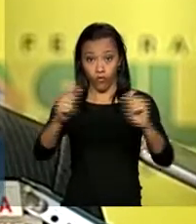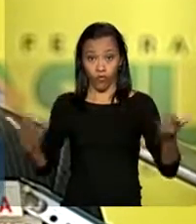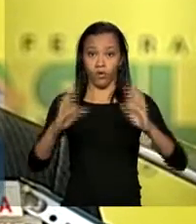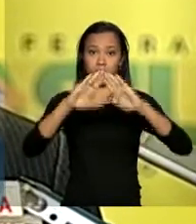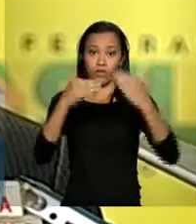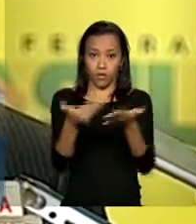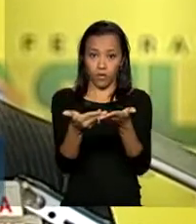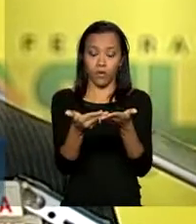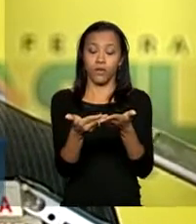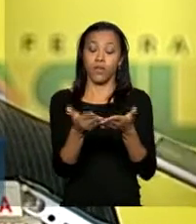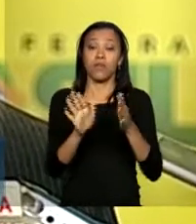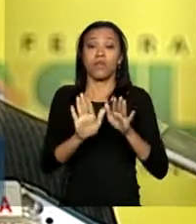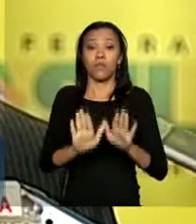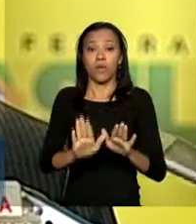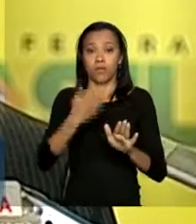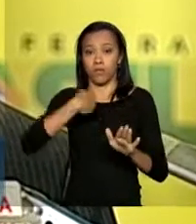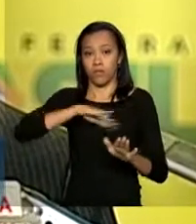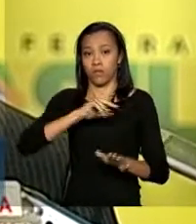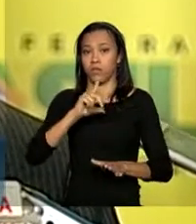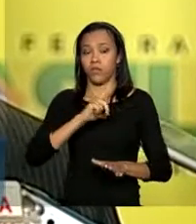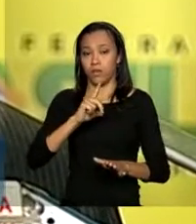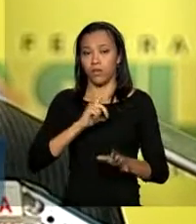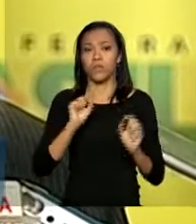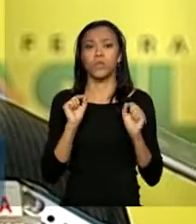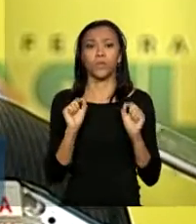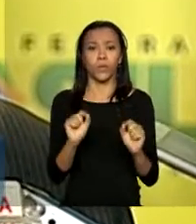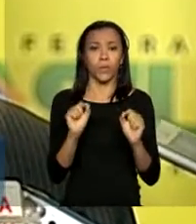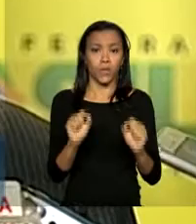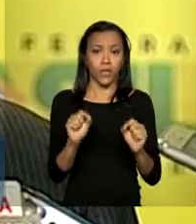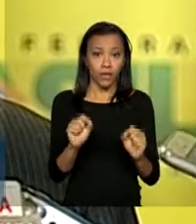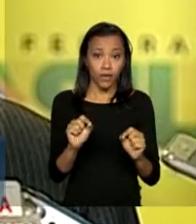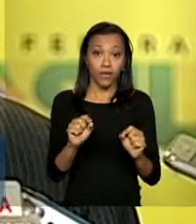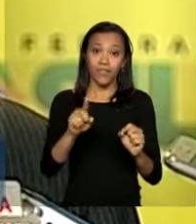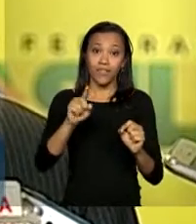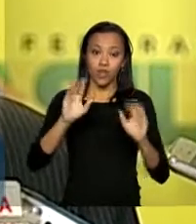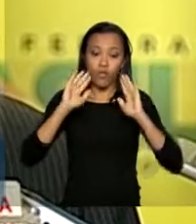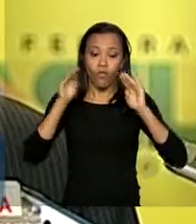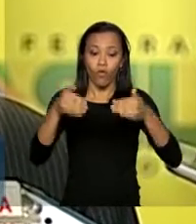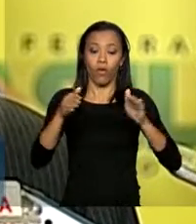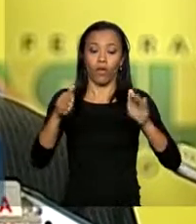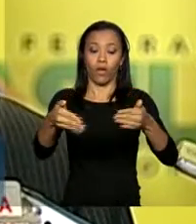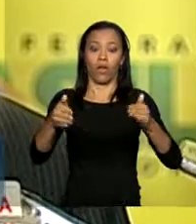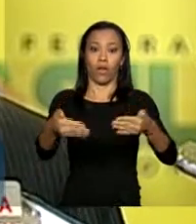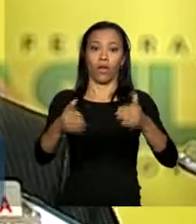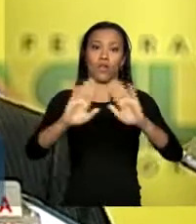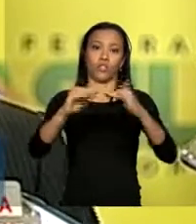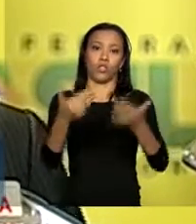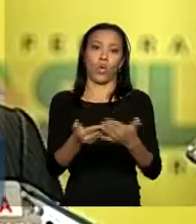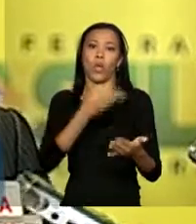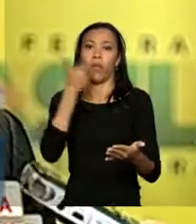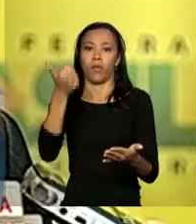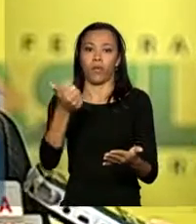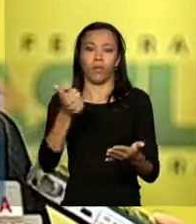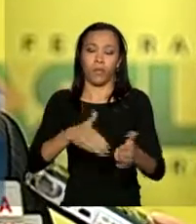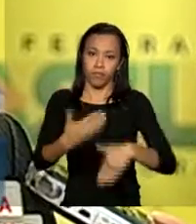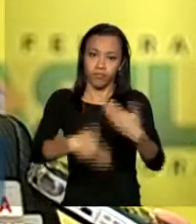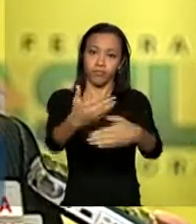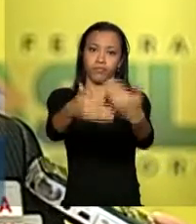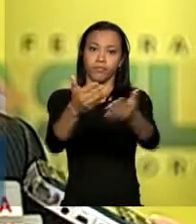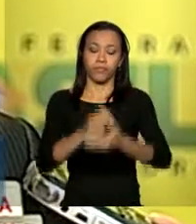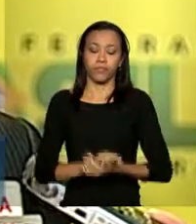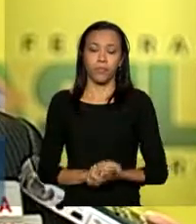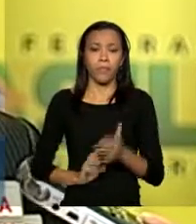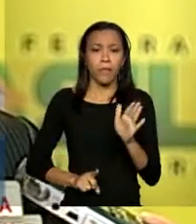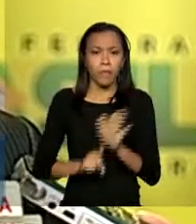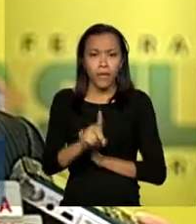tem que contribuir. Mas nós temos que isolar o efeito escola propriamente dito. Em que medida a escola melhora? Ministro, em relação ao aumento